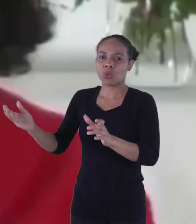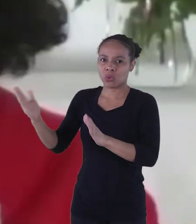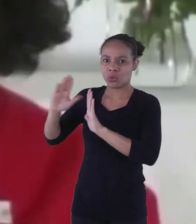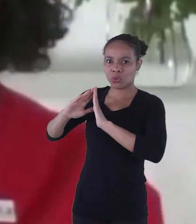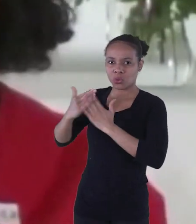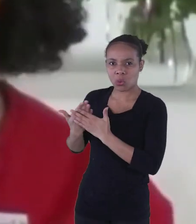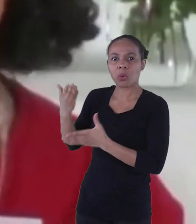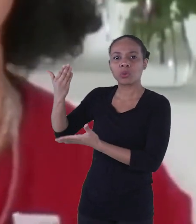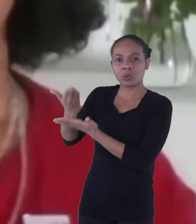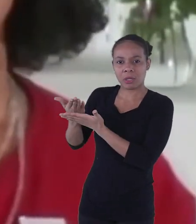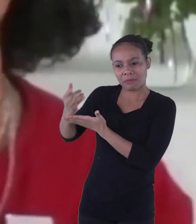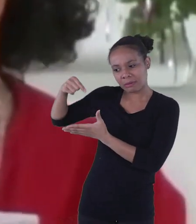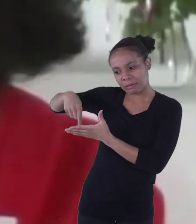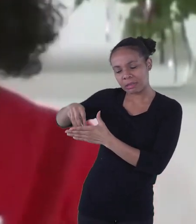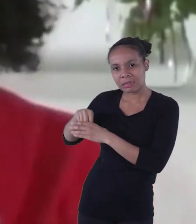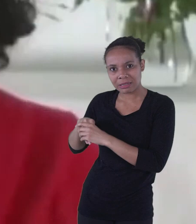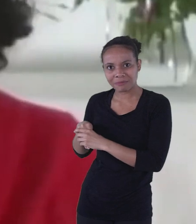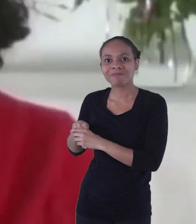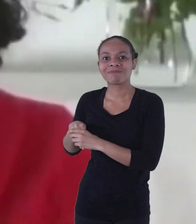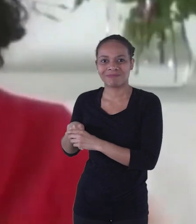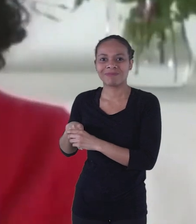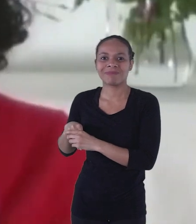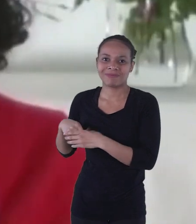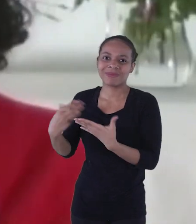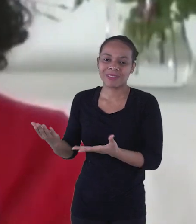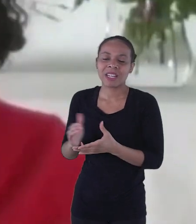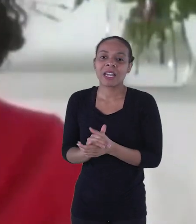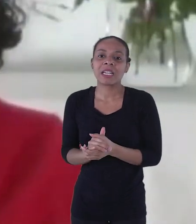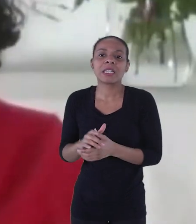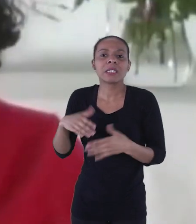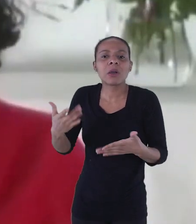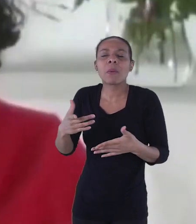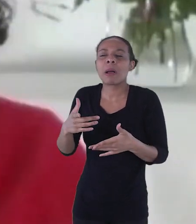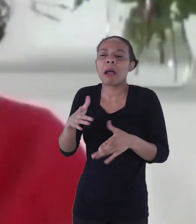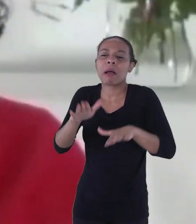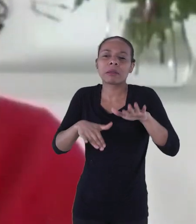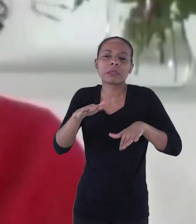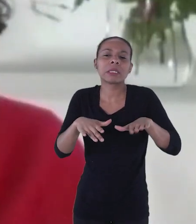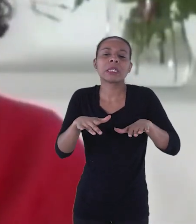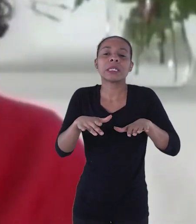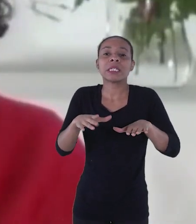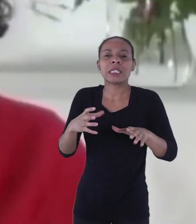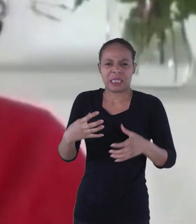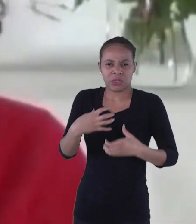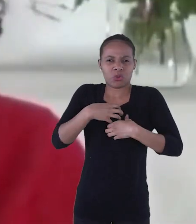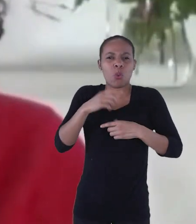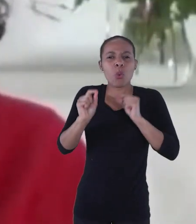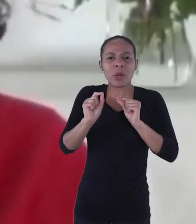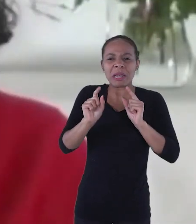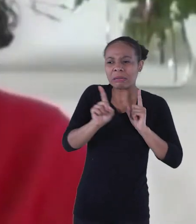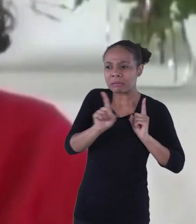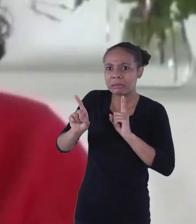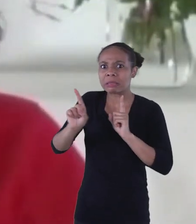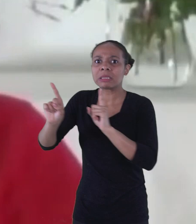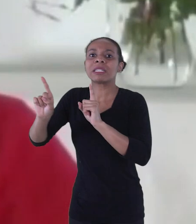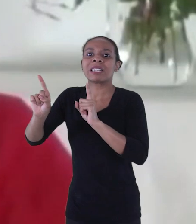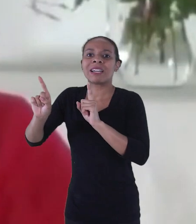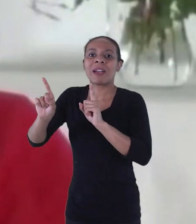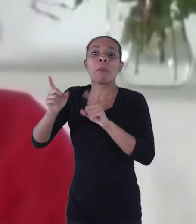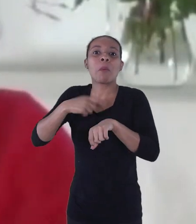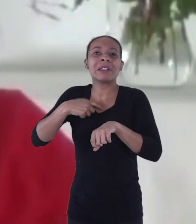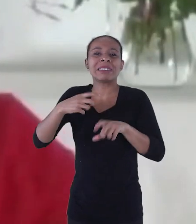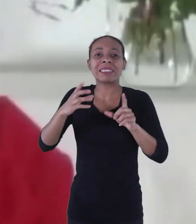Bitita que os negros não tinham livre trânsito. Muitas vezes, eles se vendo perseguidos, eles entravam dentro da igreja, ajoelhavam e fingiam